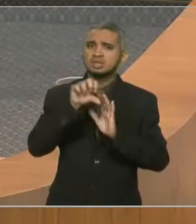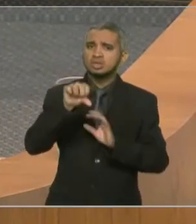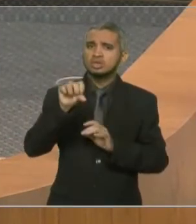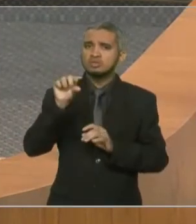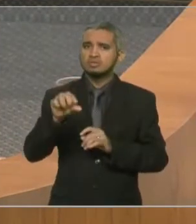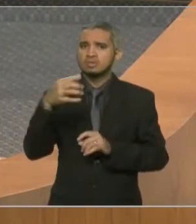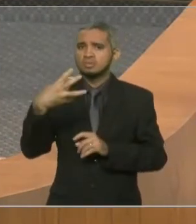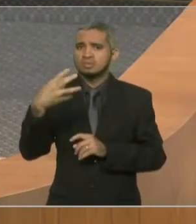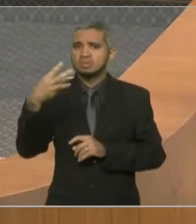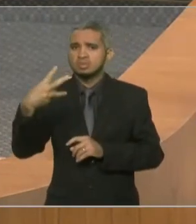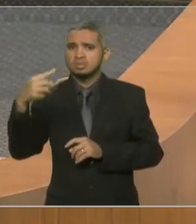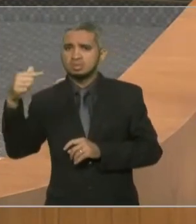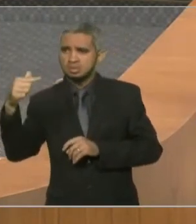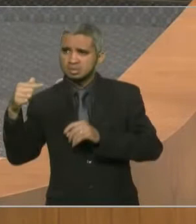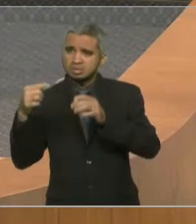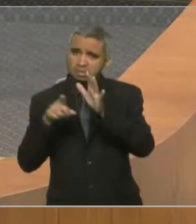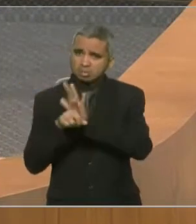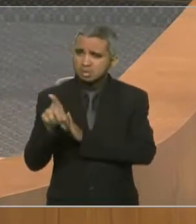9.437.